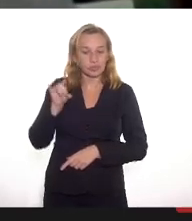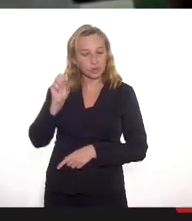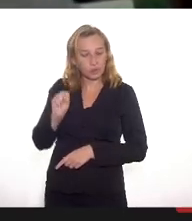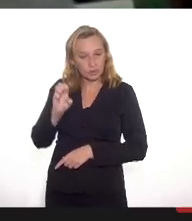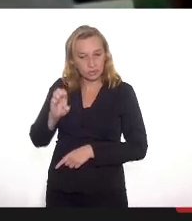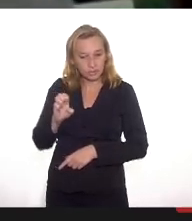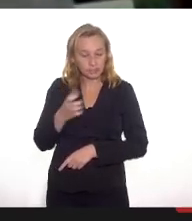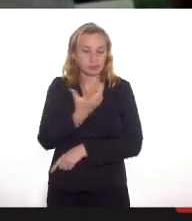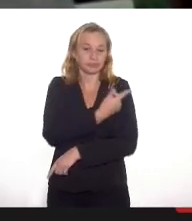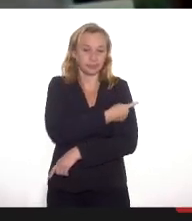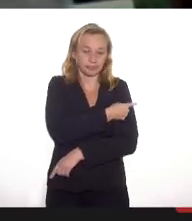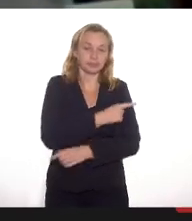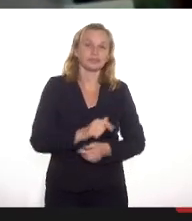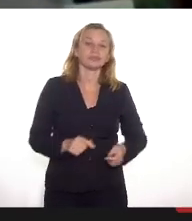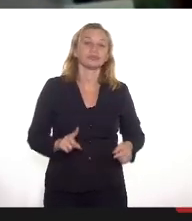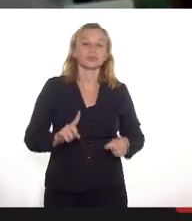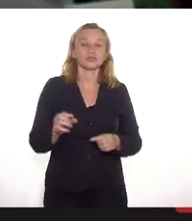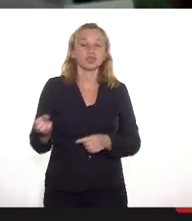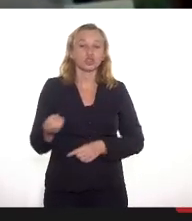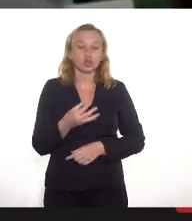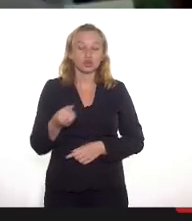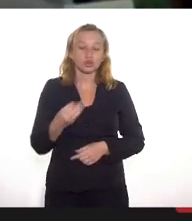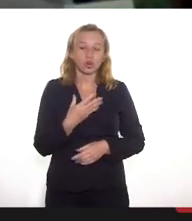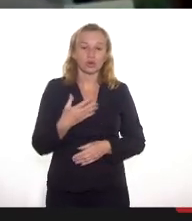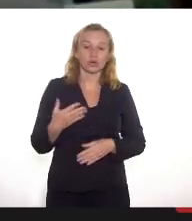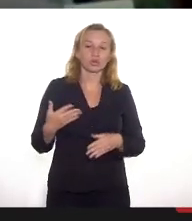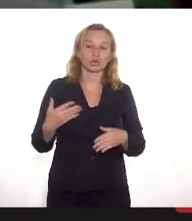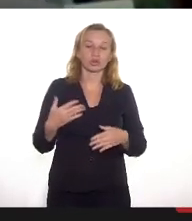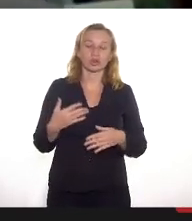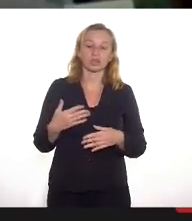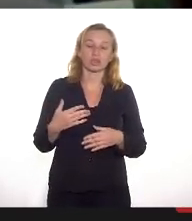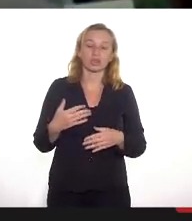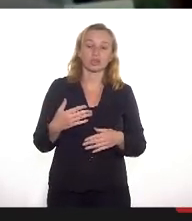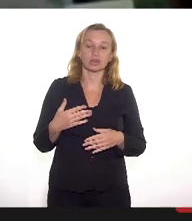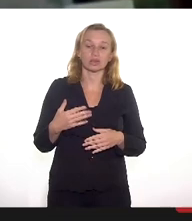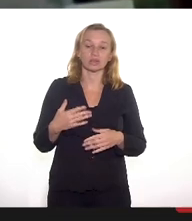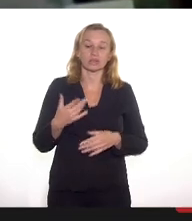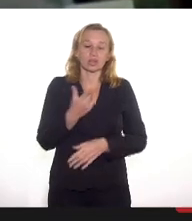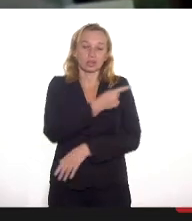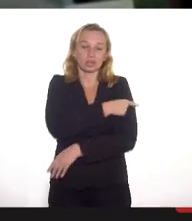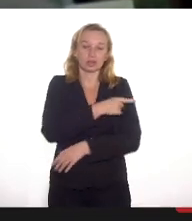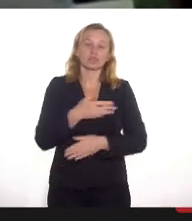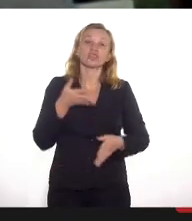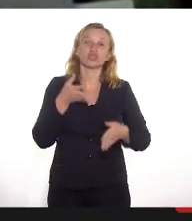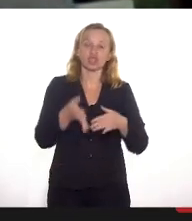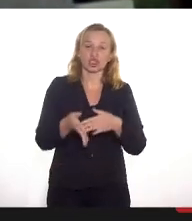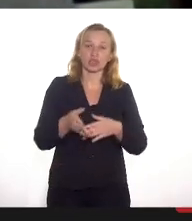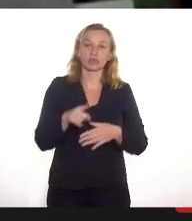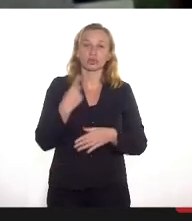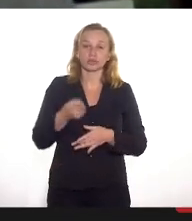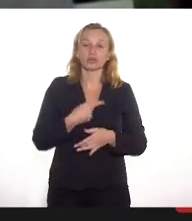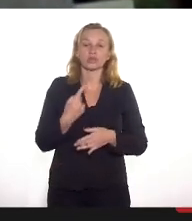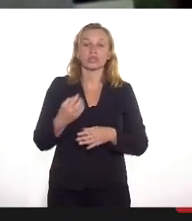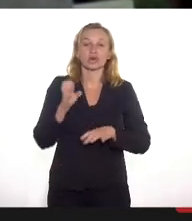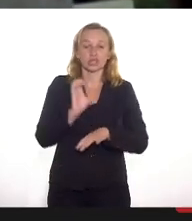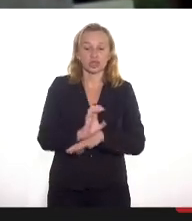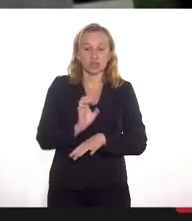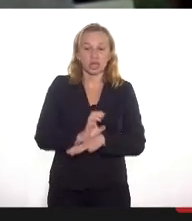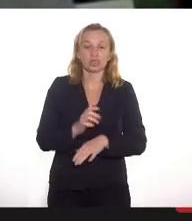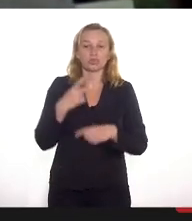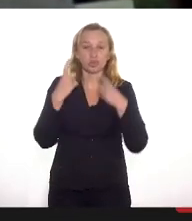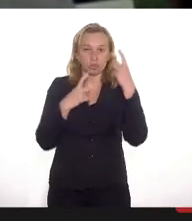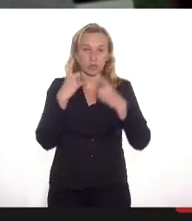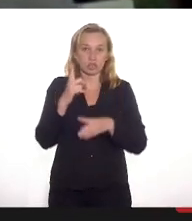foi abordado aí dessas novas cepas Como que o senhor tá enxergando só nosso estado as preocupações que estão